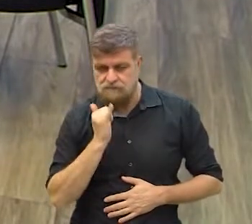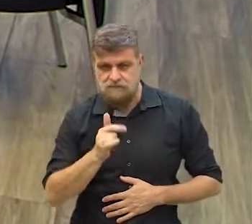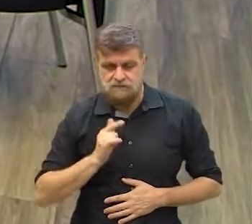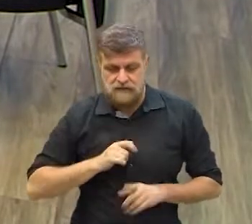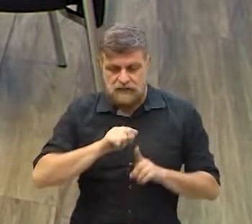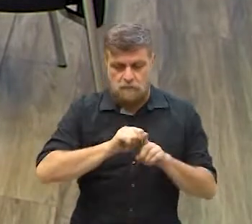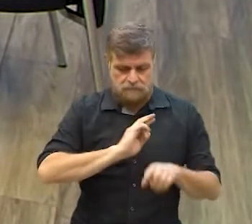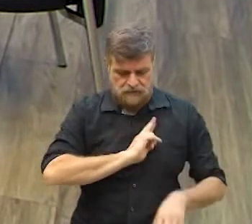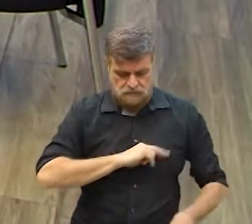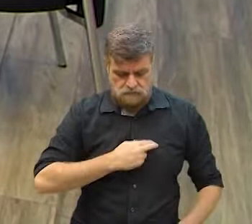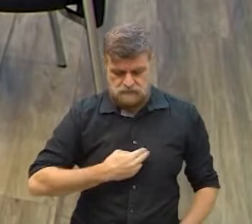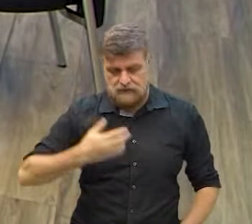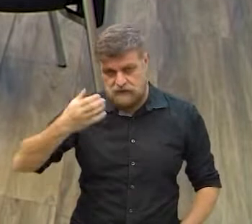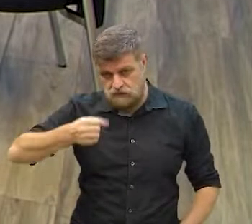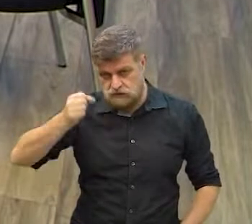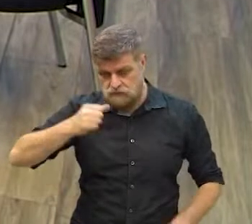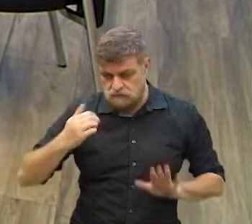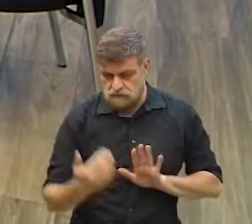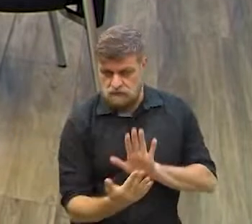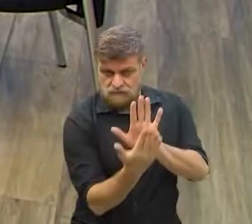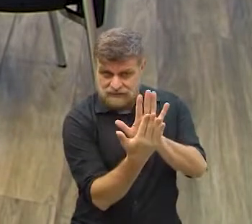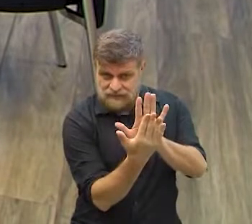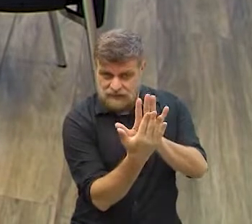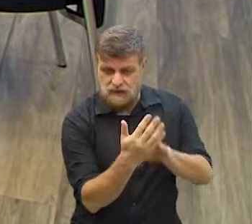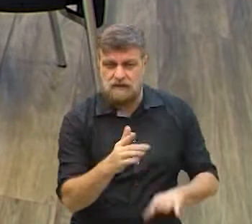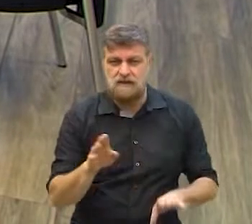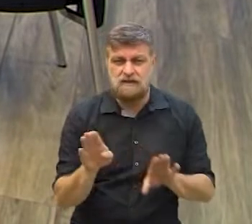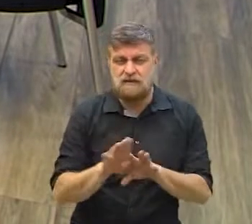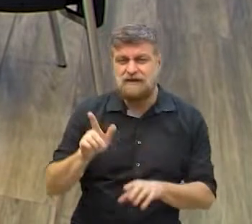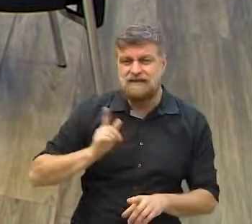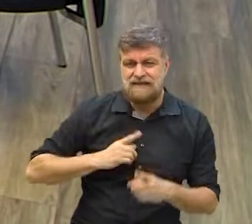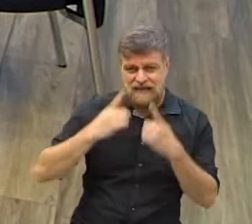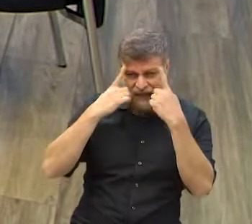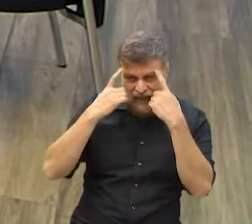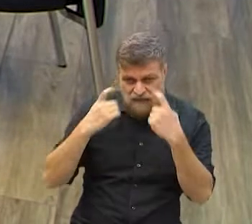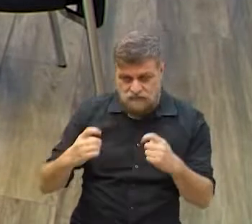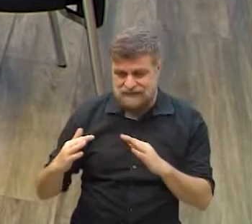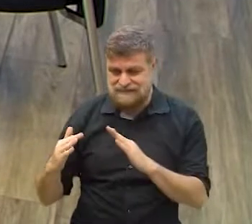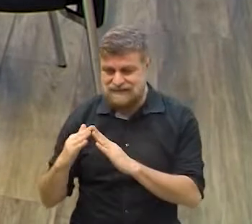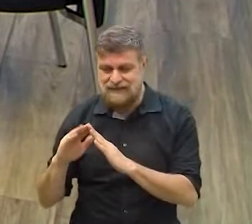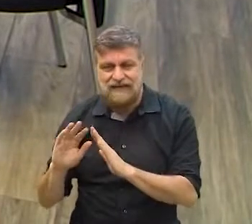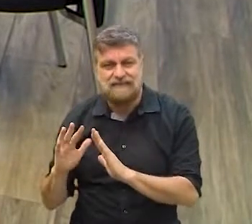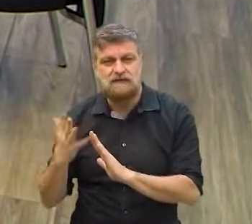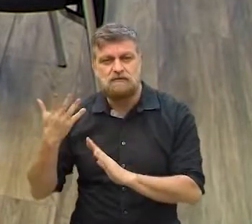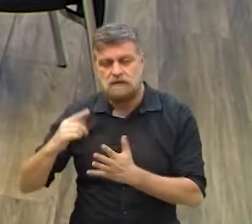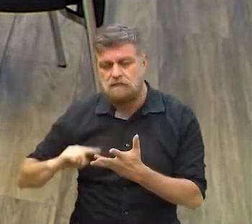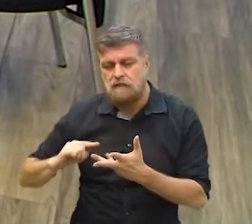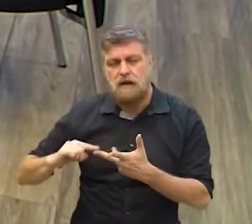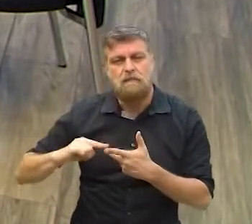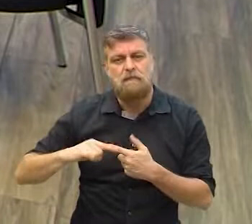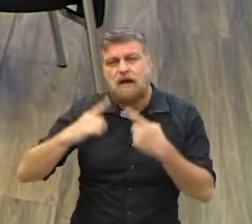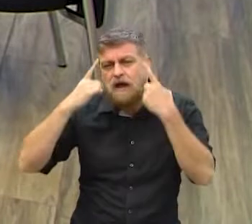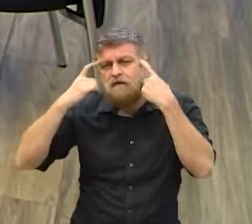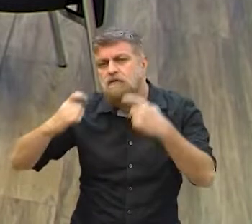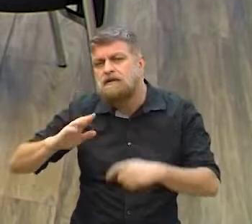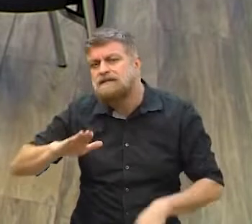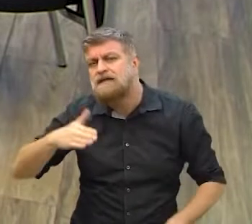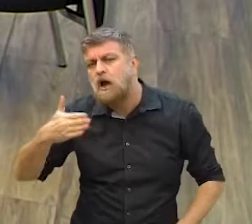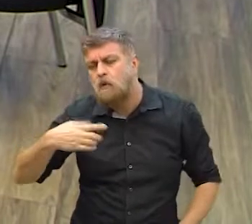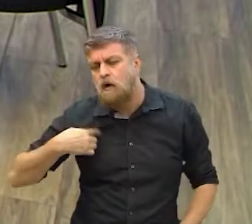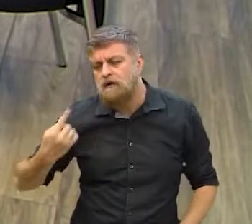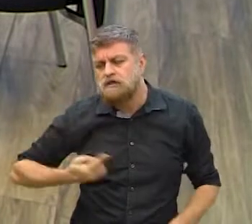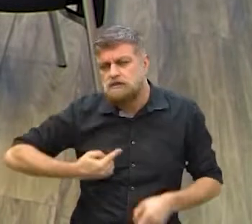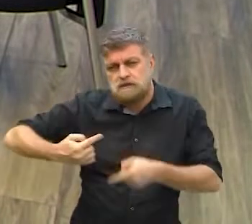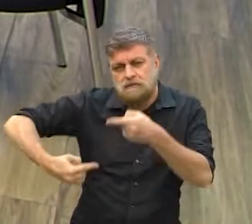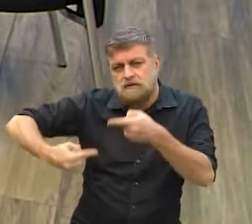nesse enfrentamento do mês do Laço Branco, envolve também a violência doméstica? Quais são os tipos de violência